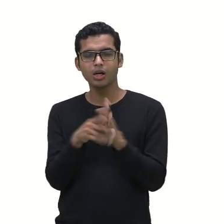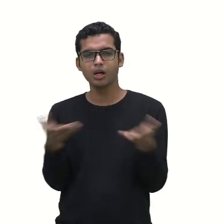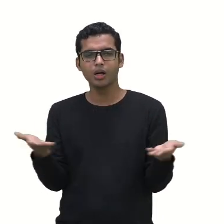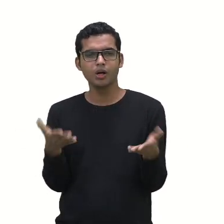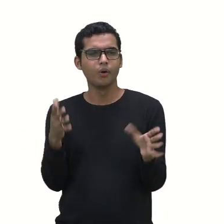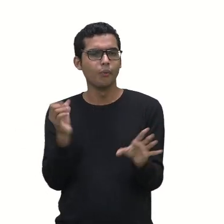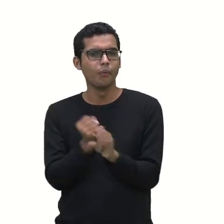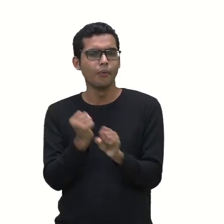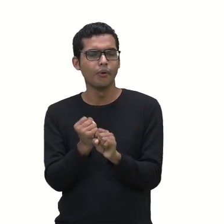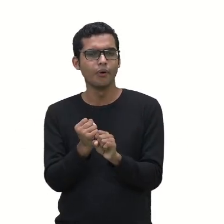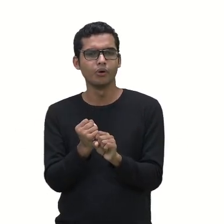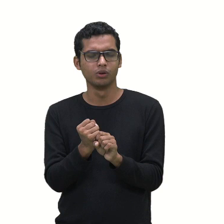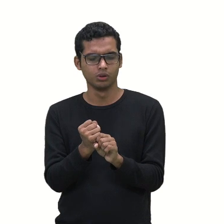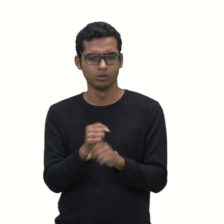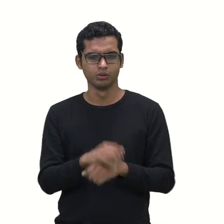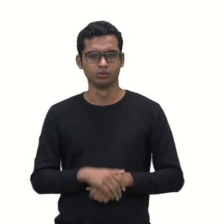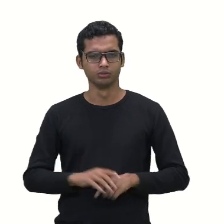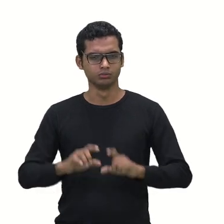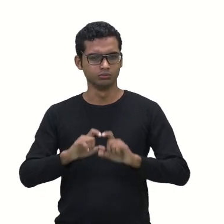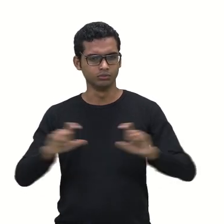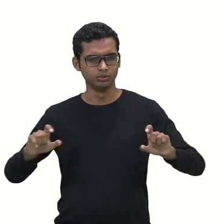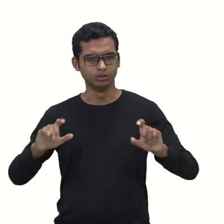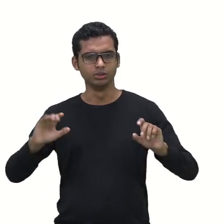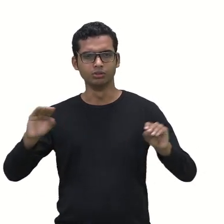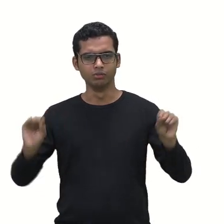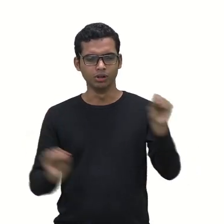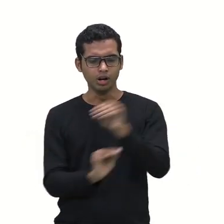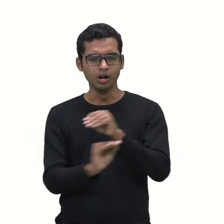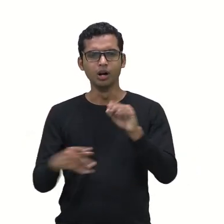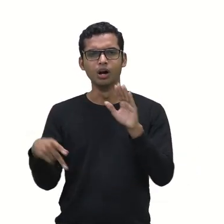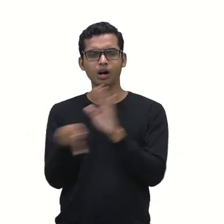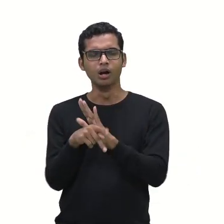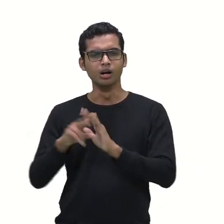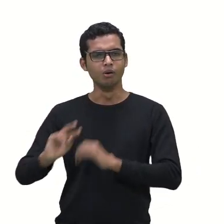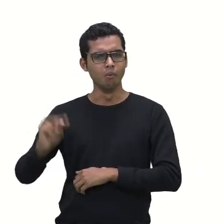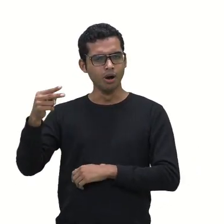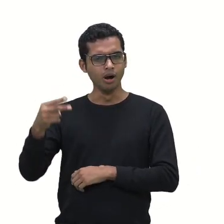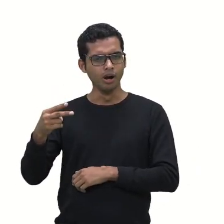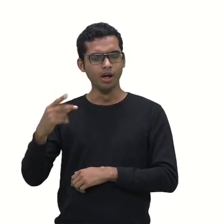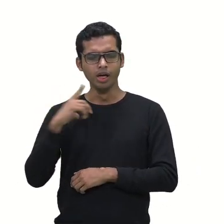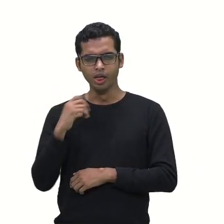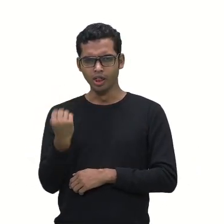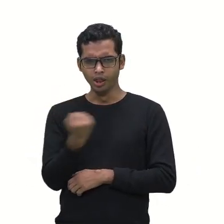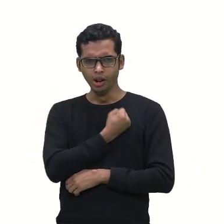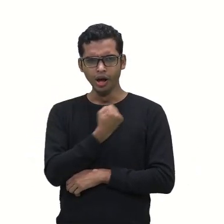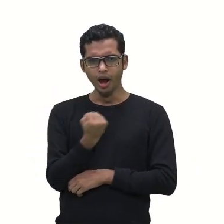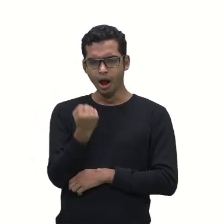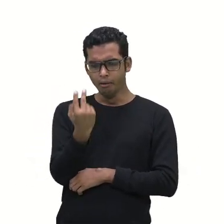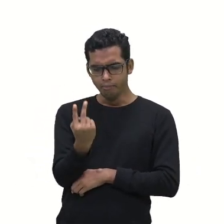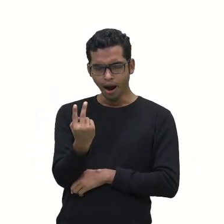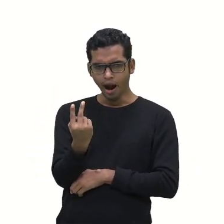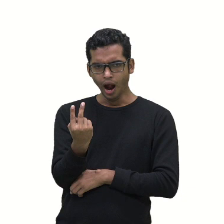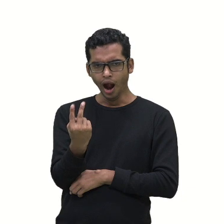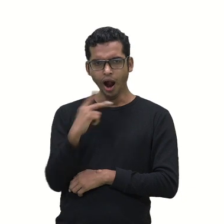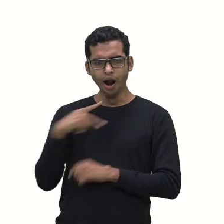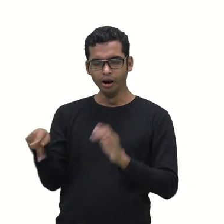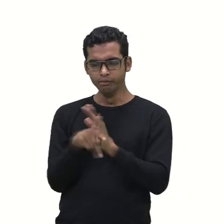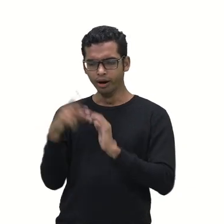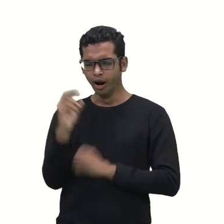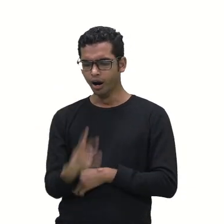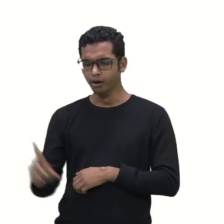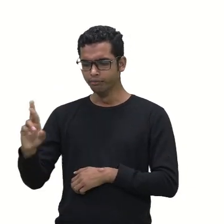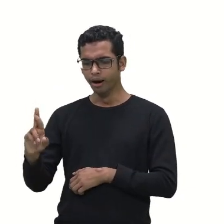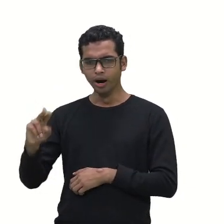agora com a operação inversa da potenciação, né? Esse expoente 2, quando ele vai para o outro membro, ele